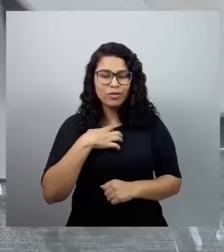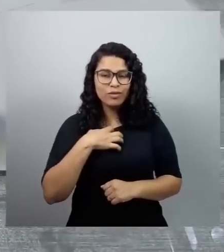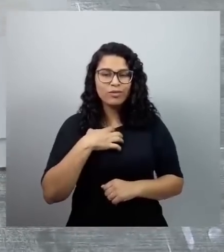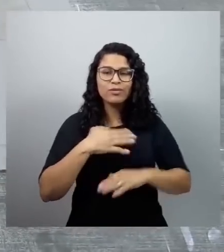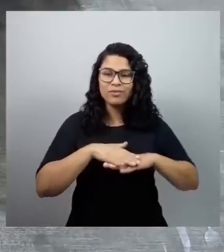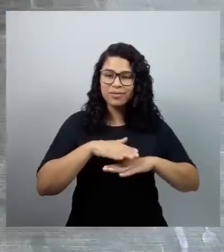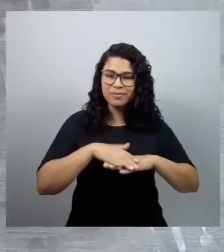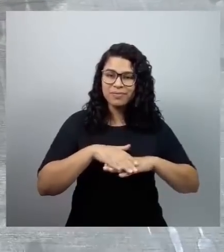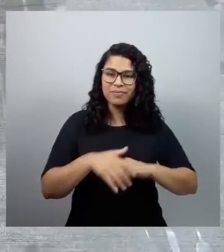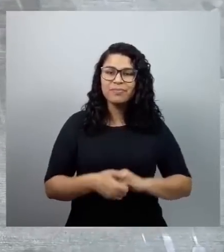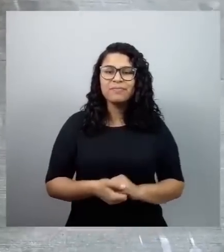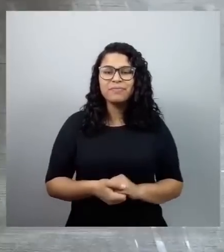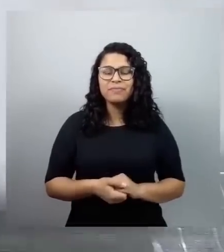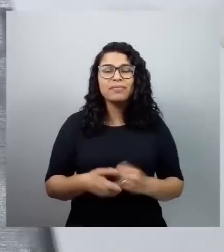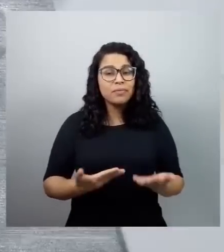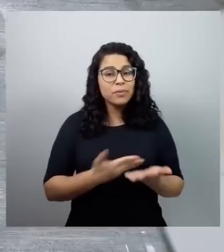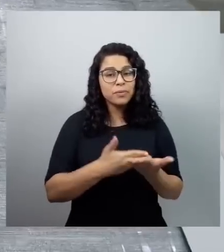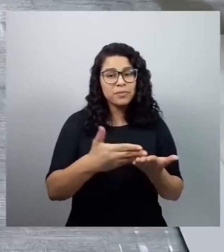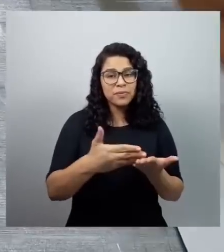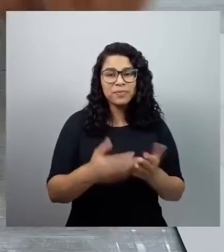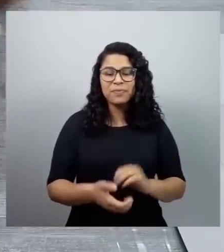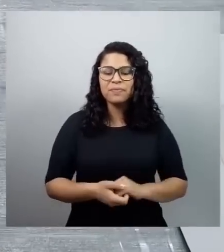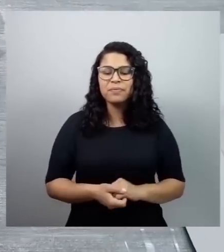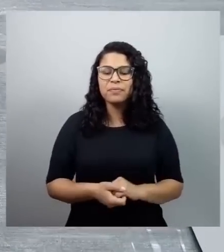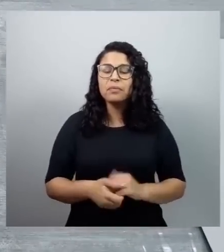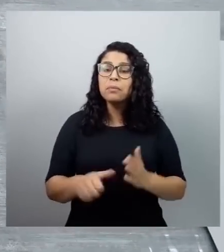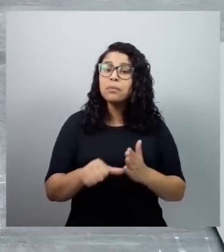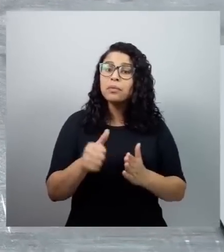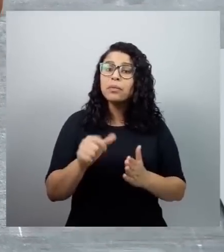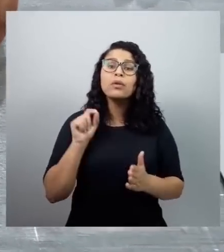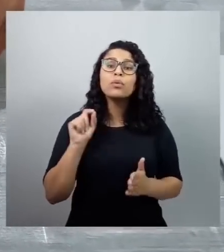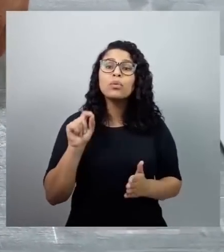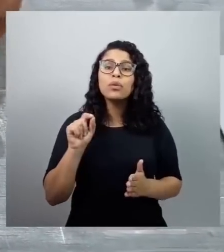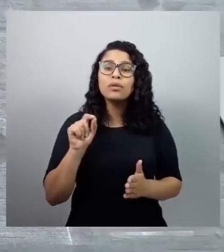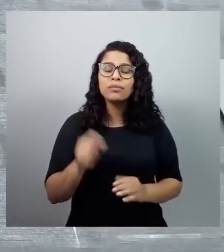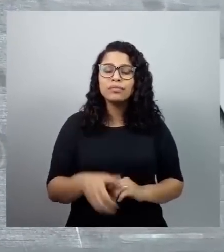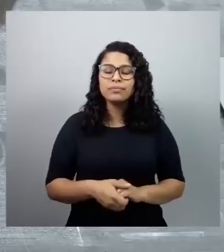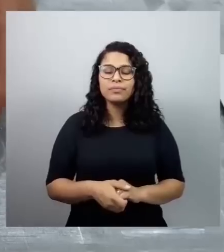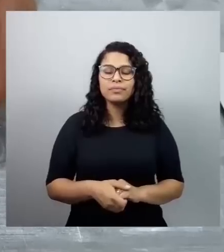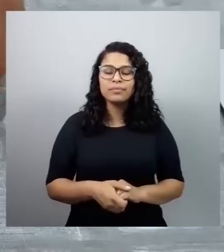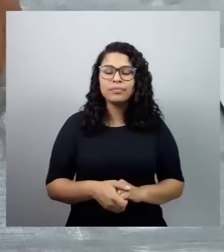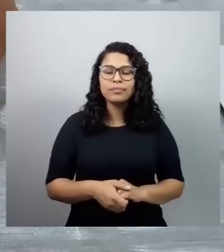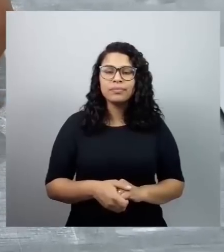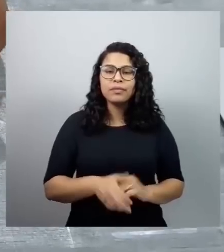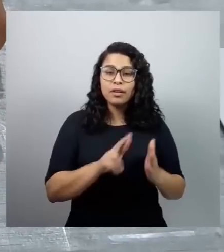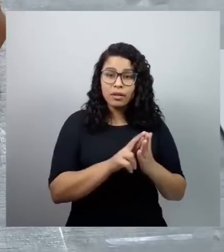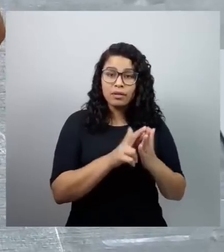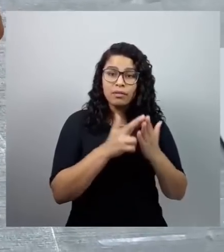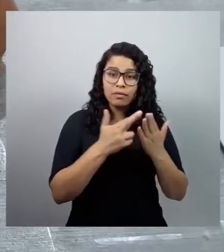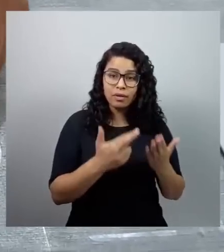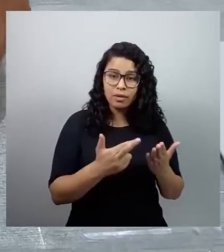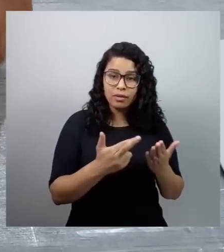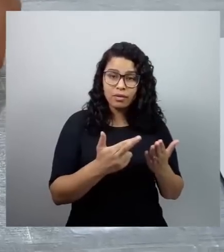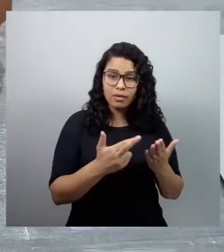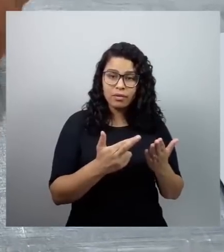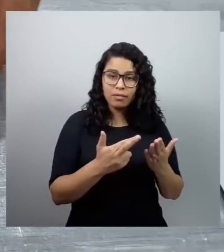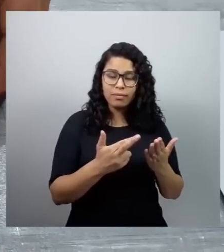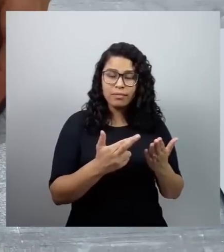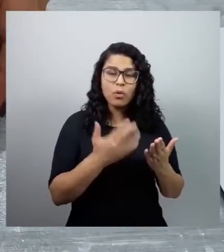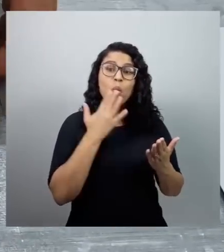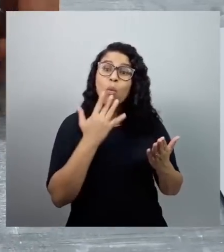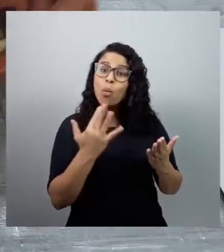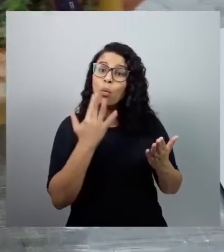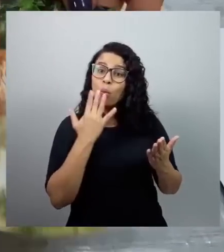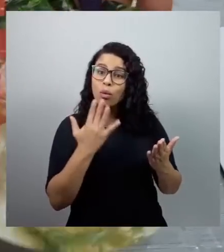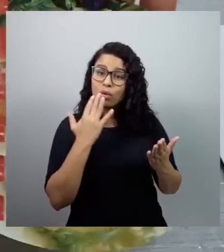coisas, tá bom? Então, vamos começar. Primeira coisa que tem que fazer, pegar uma folha de revista bem